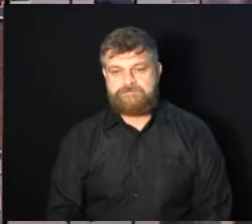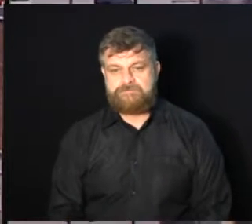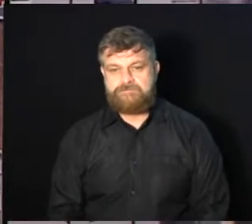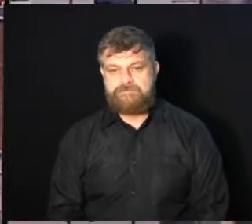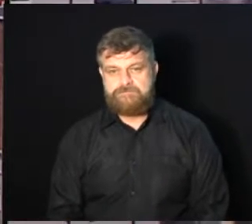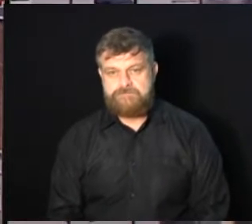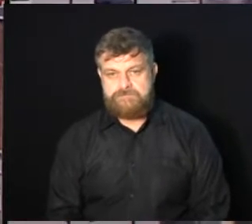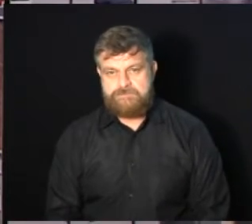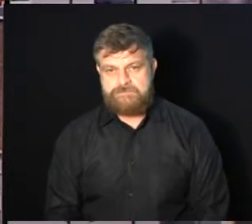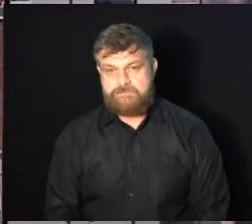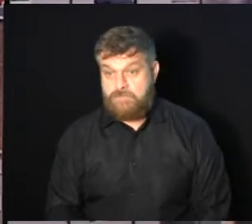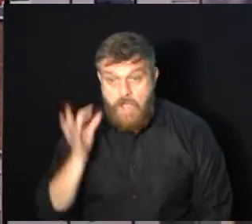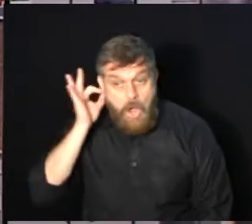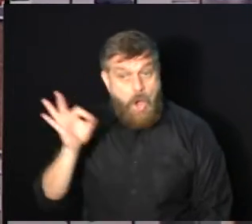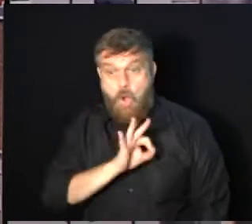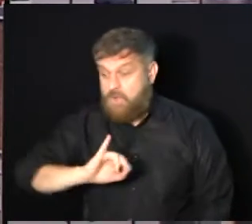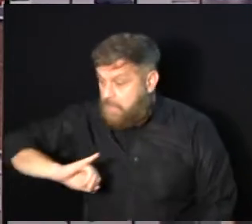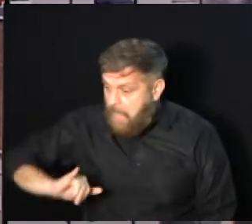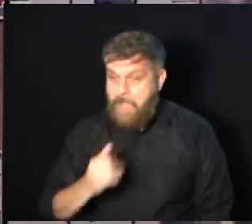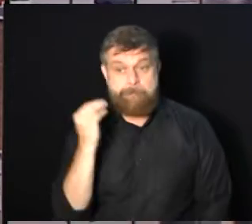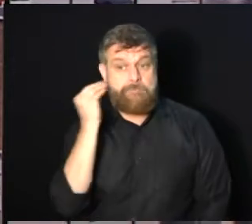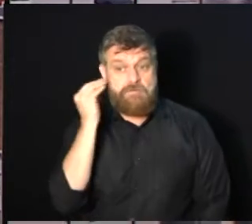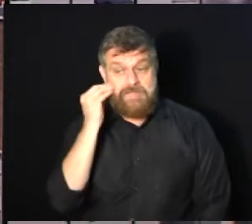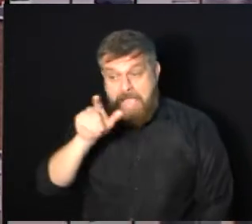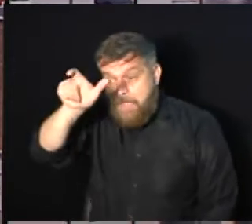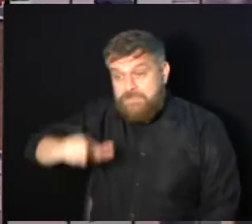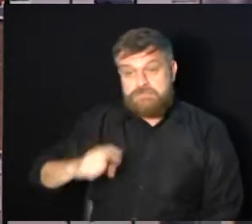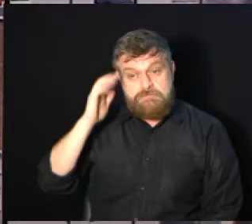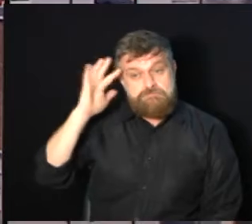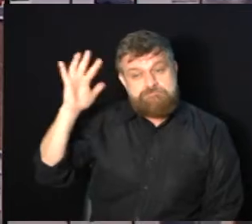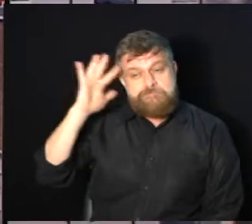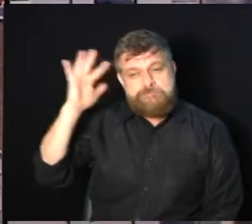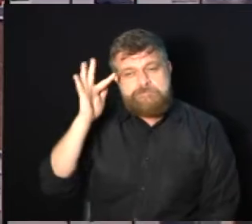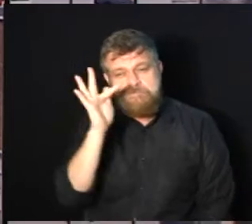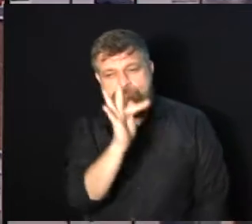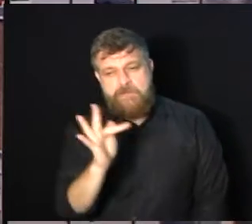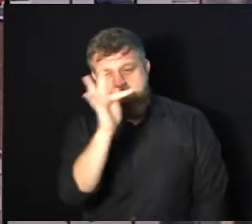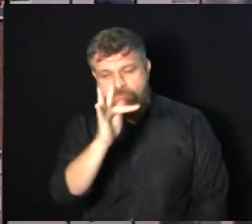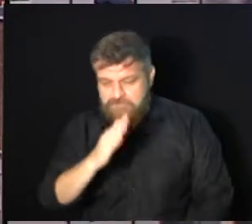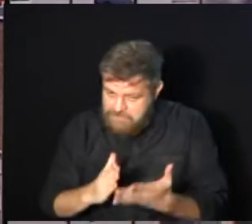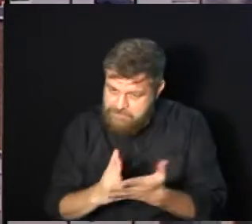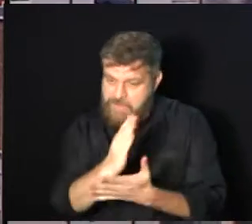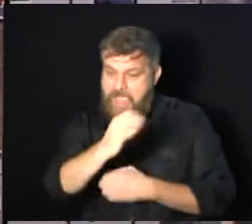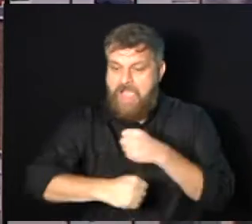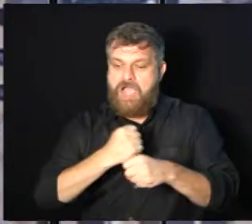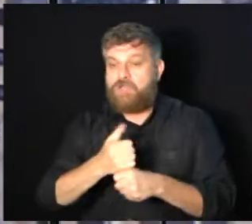cursinhosilda.com. Está uma ótima oportunidade para você que está pensando aí no vestibular do ano que vem.